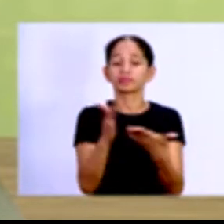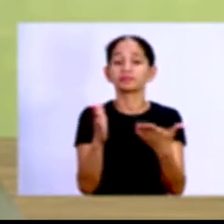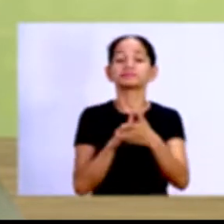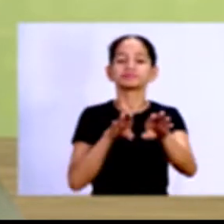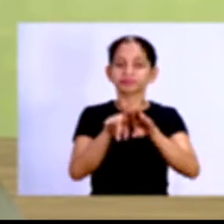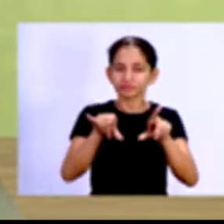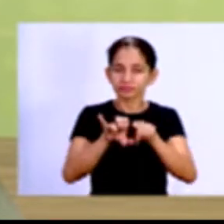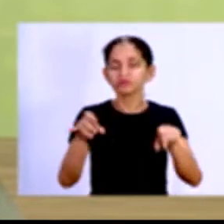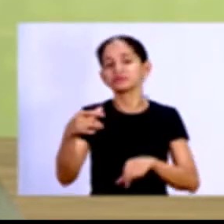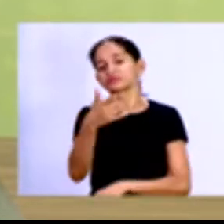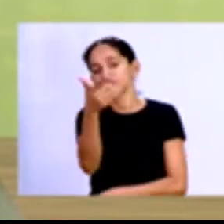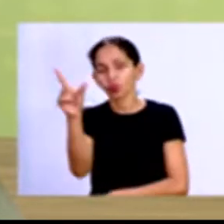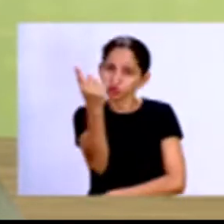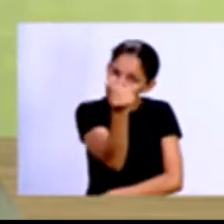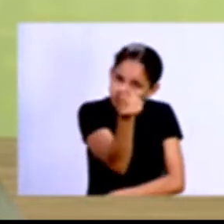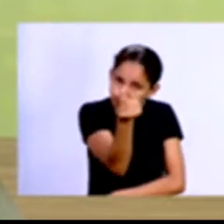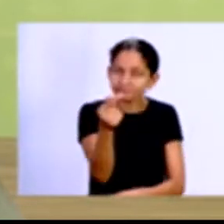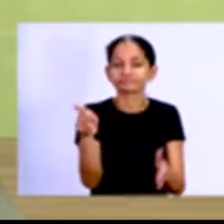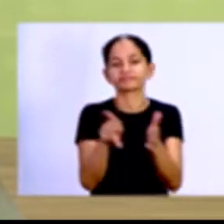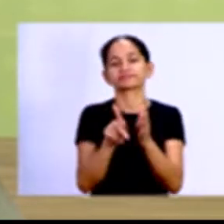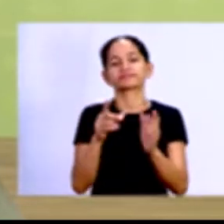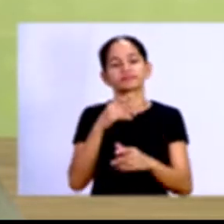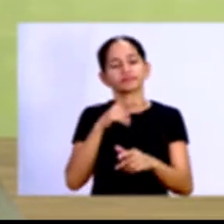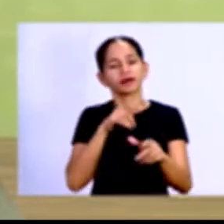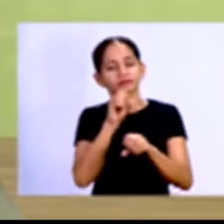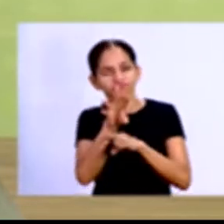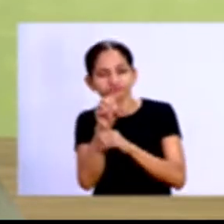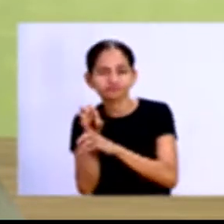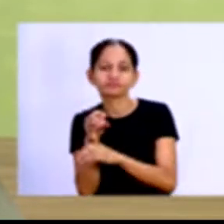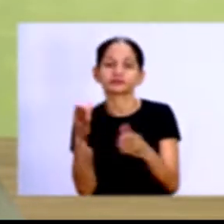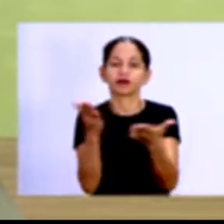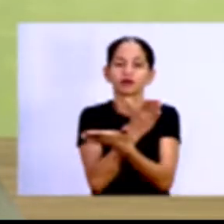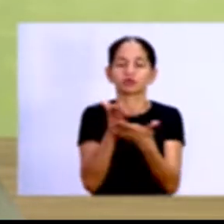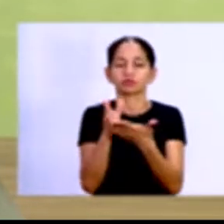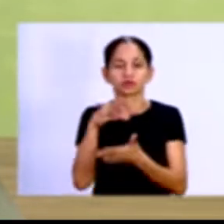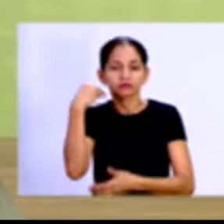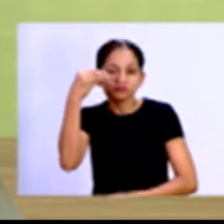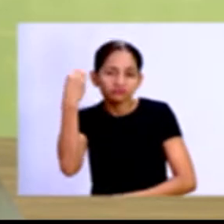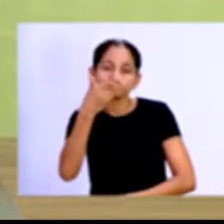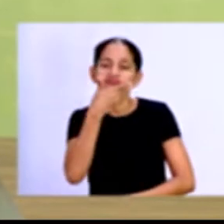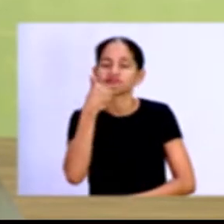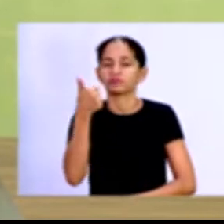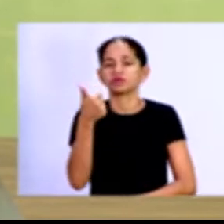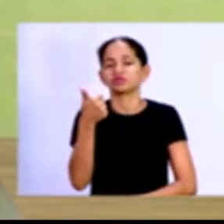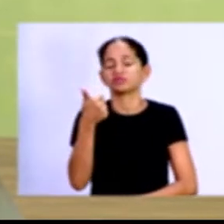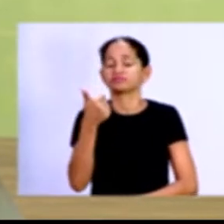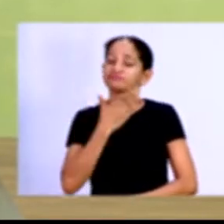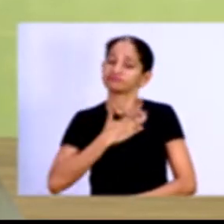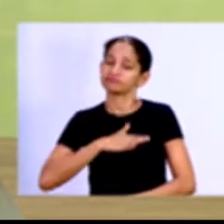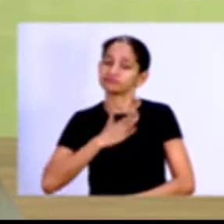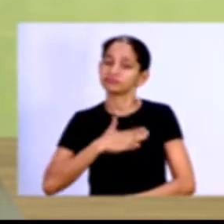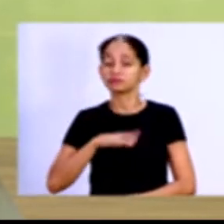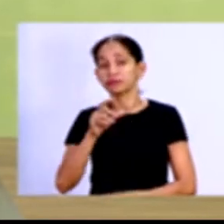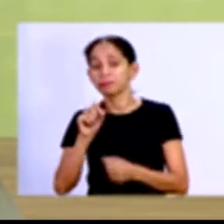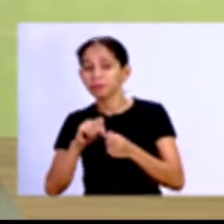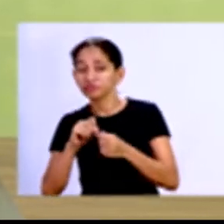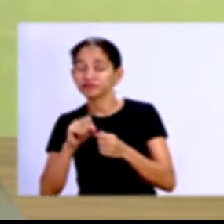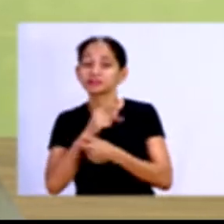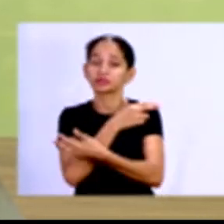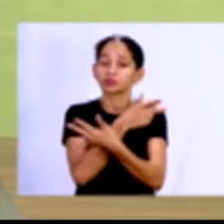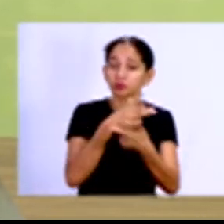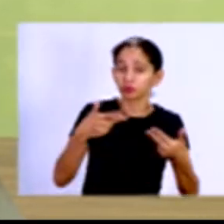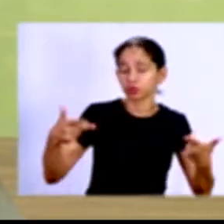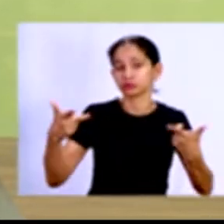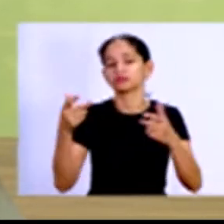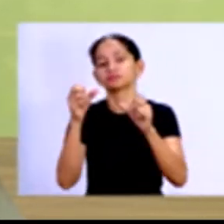formados na área de economia, vão trabalhar tudo isso com vocês. Vocês vão ver que tem algo que rende mais, mas às vezes para fazer esse algo a mais você tem que